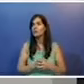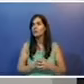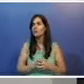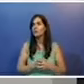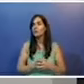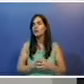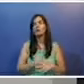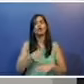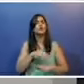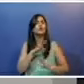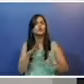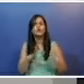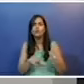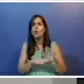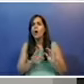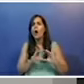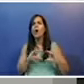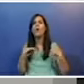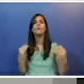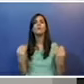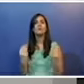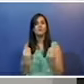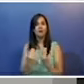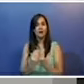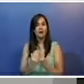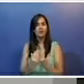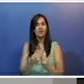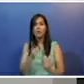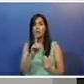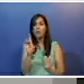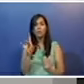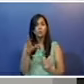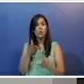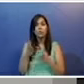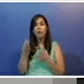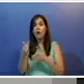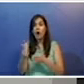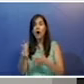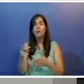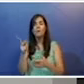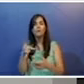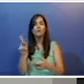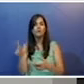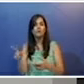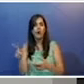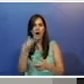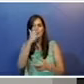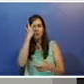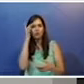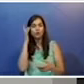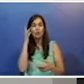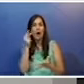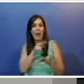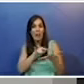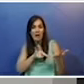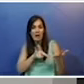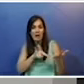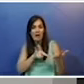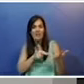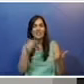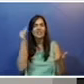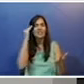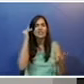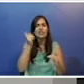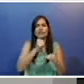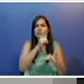e toda uma comunidade, né? Não só os professores, mas vocês percebem que quem lê entende